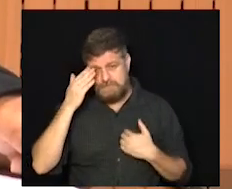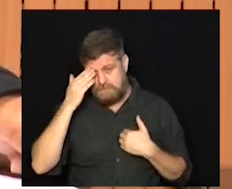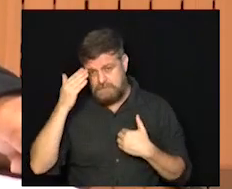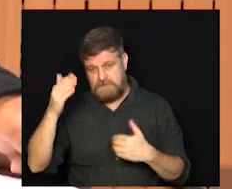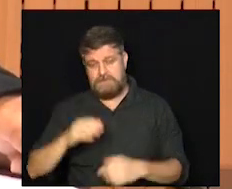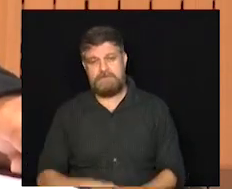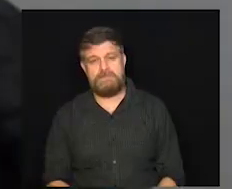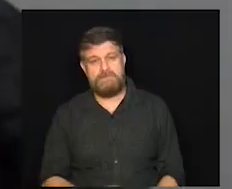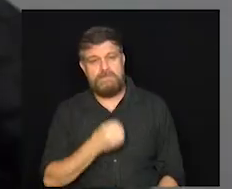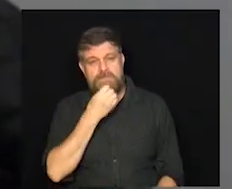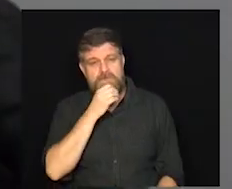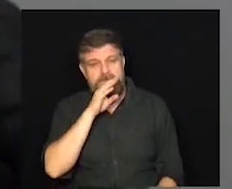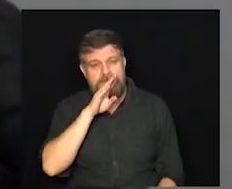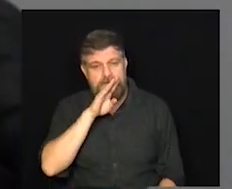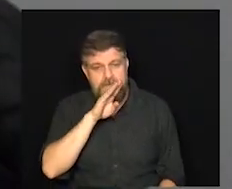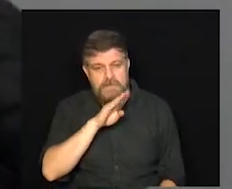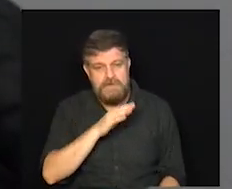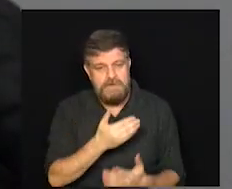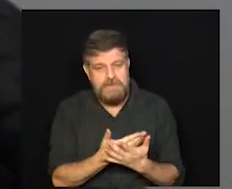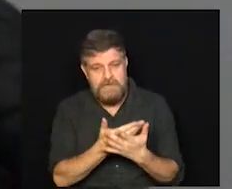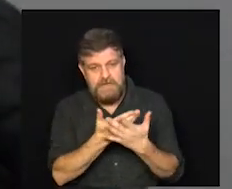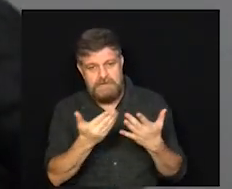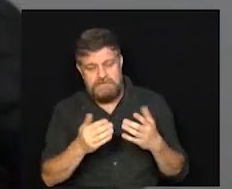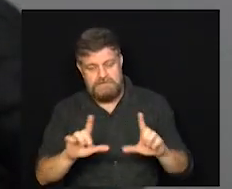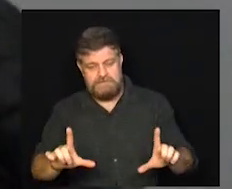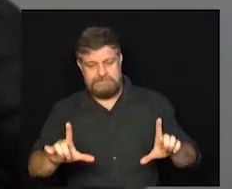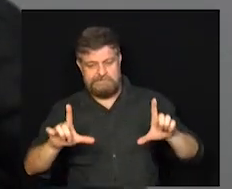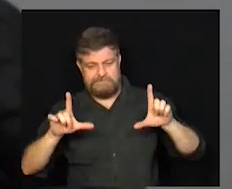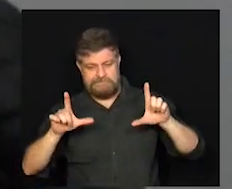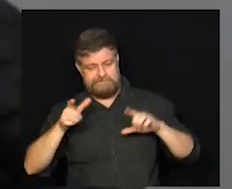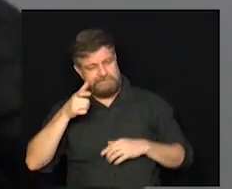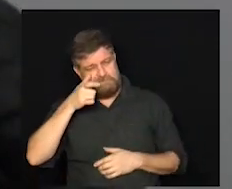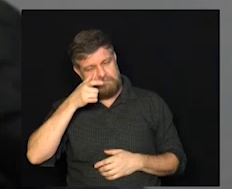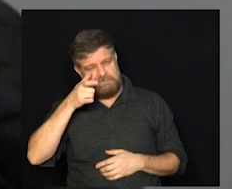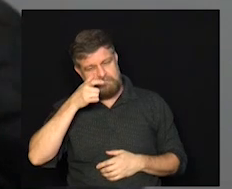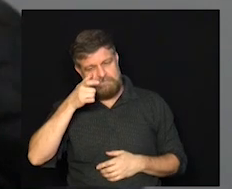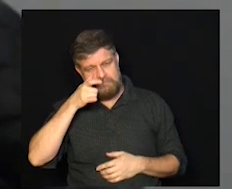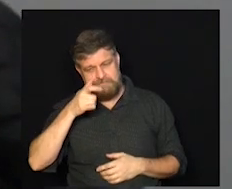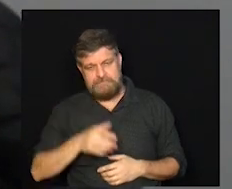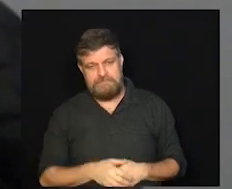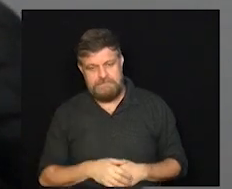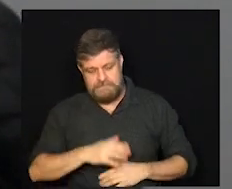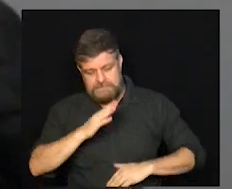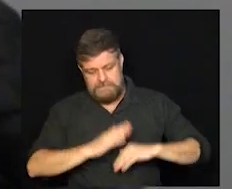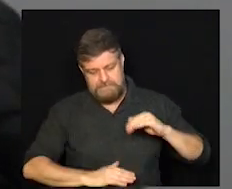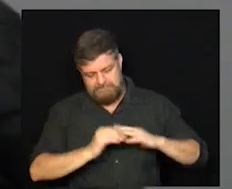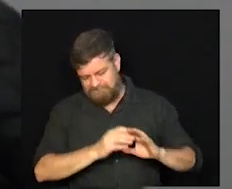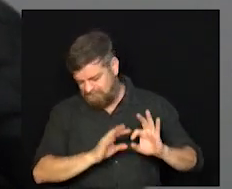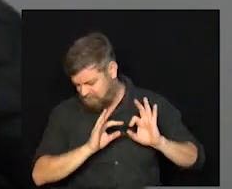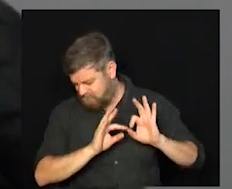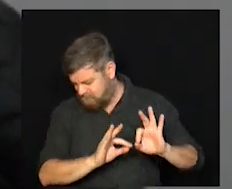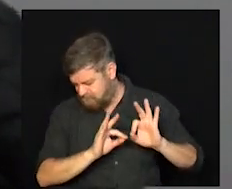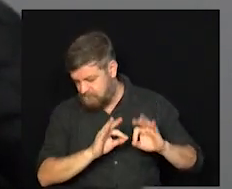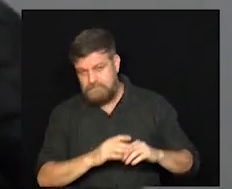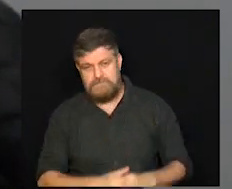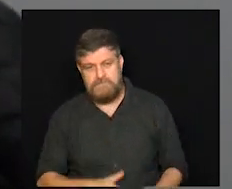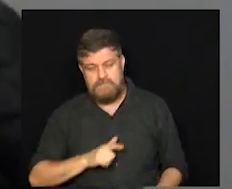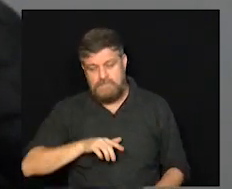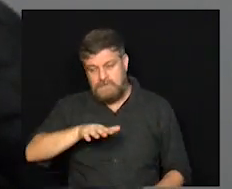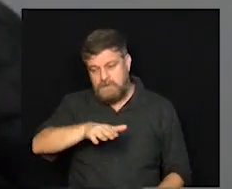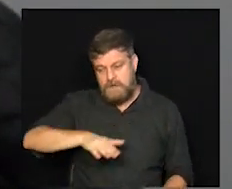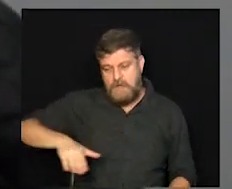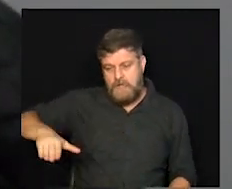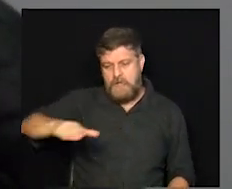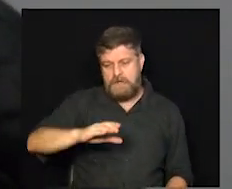Muito boa tarde aí a todos que estão acompanhando essa bela iniciativa a respeito da região do Campo